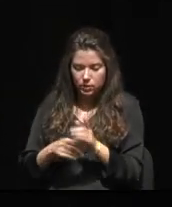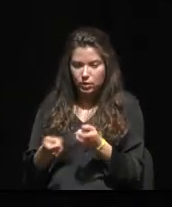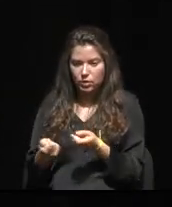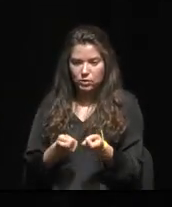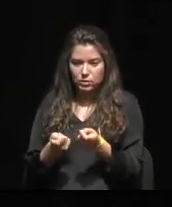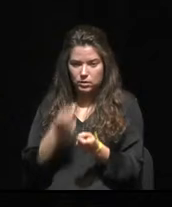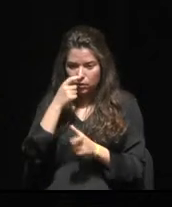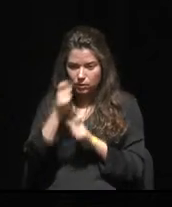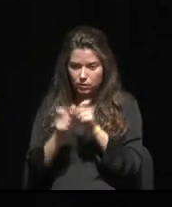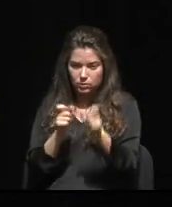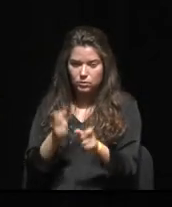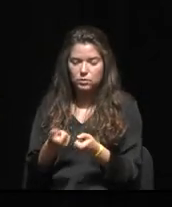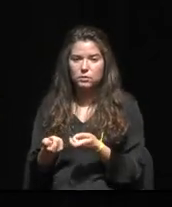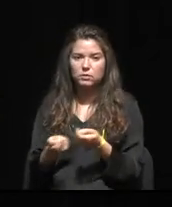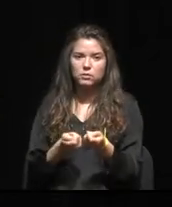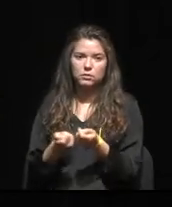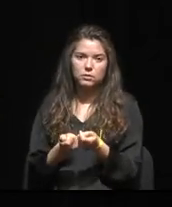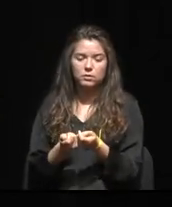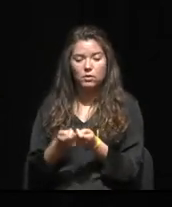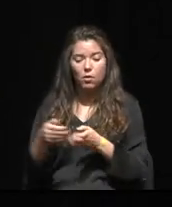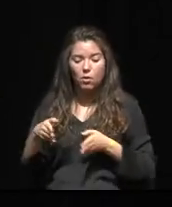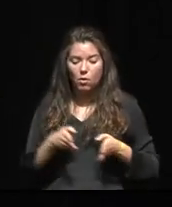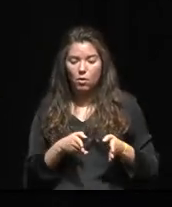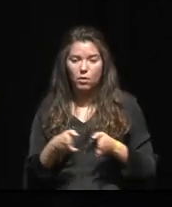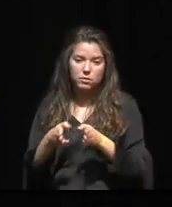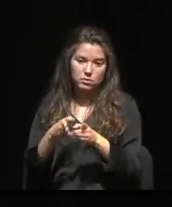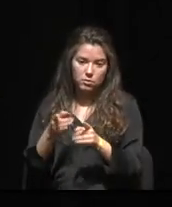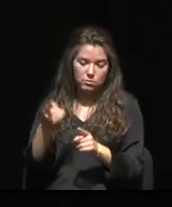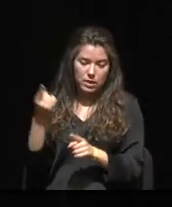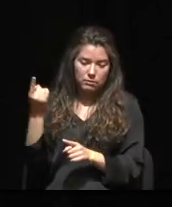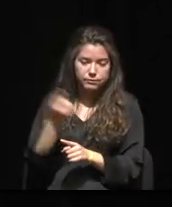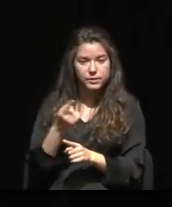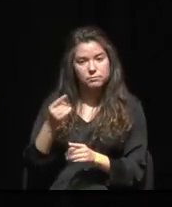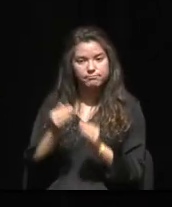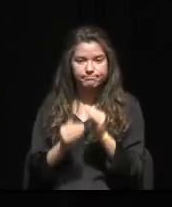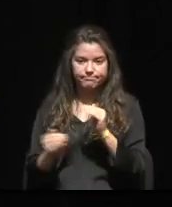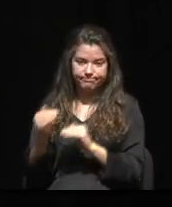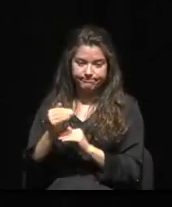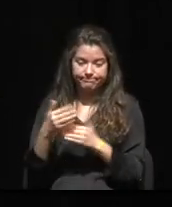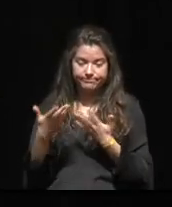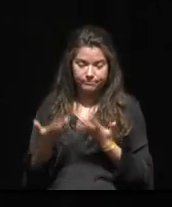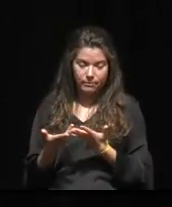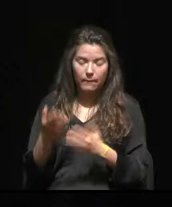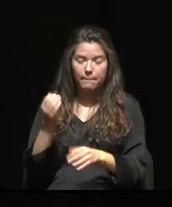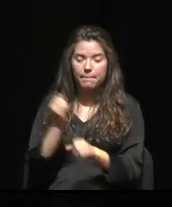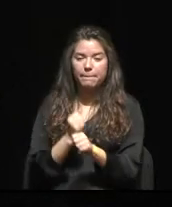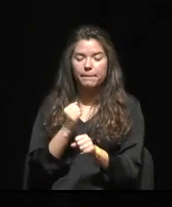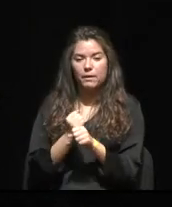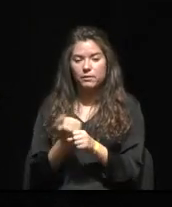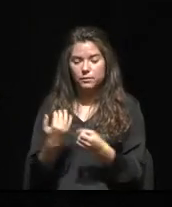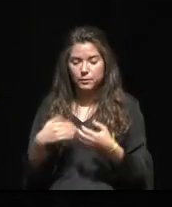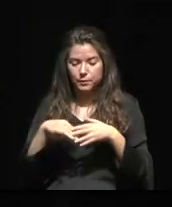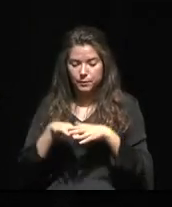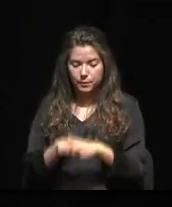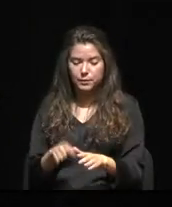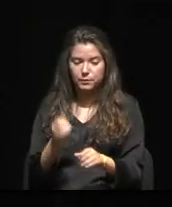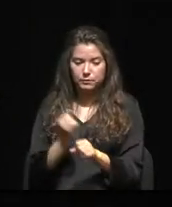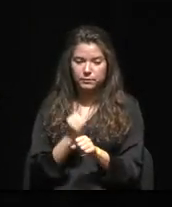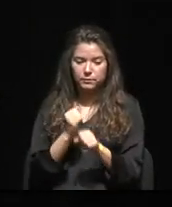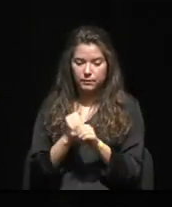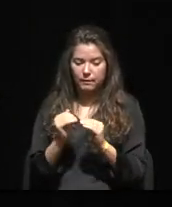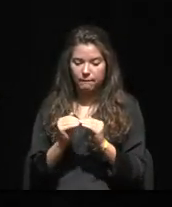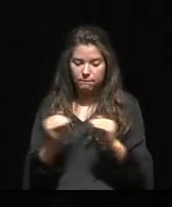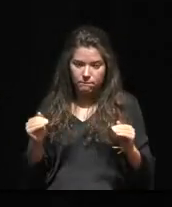trabalho do pessoal coordena segundo orientações e diretivas superiores os trab trabadores que se mantiveram integrados nas carreiras ou